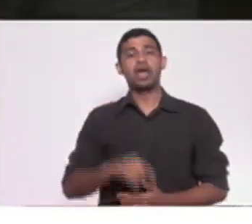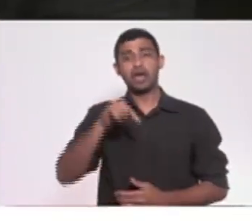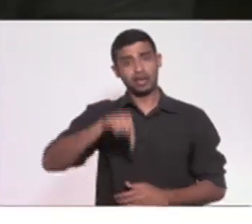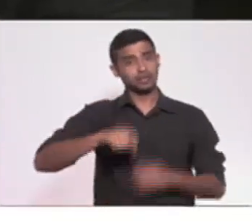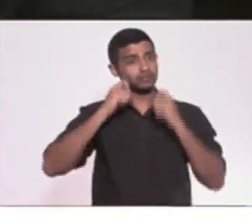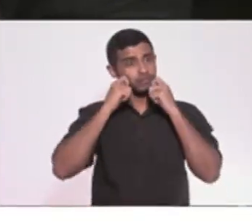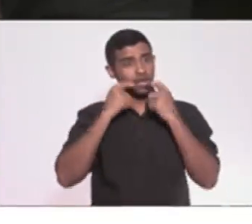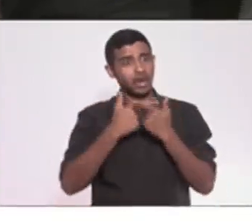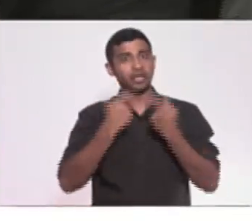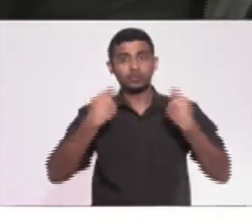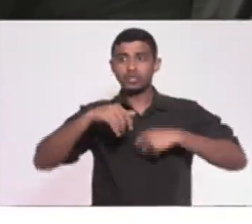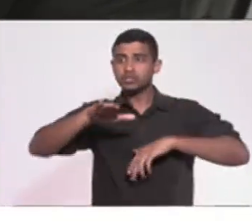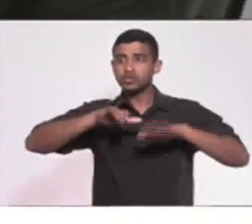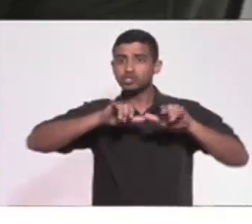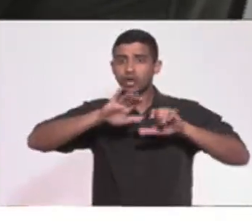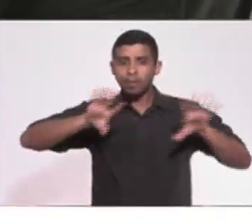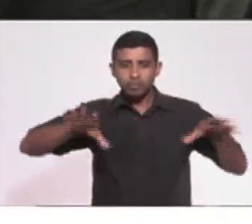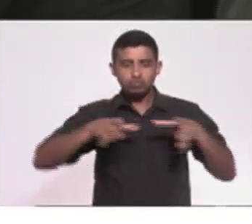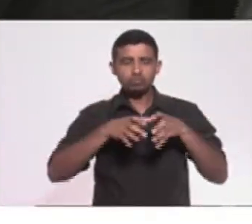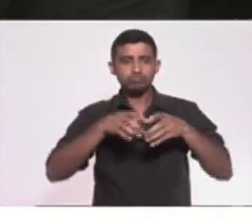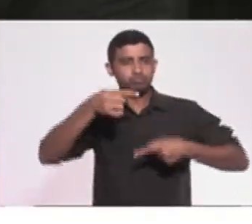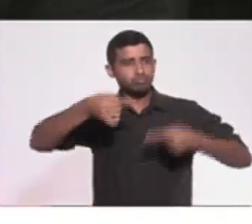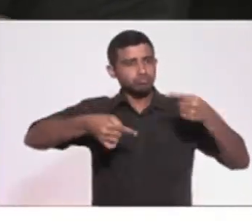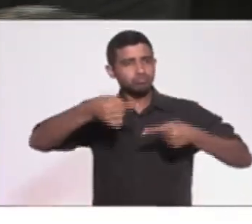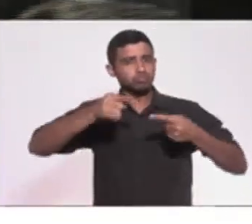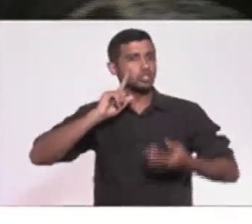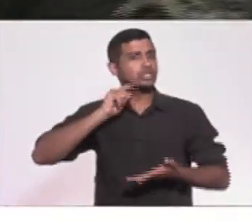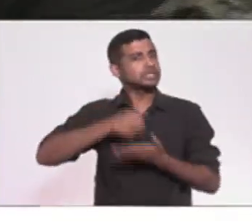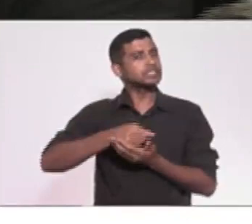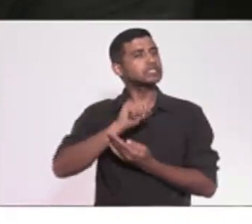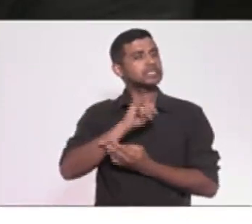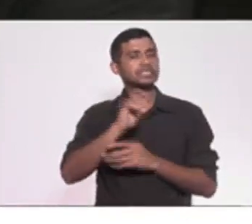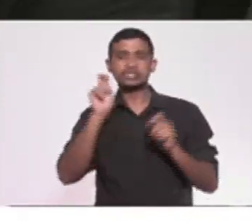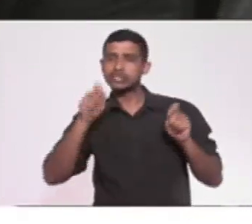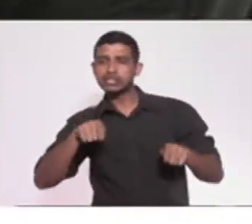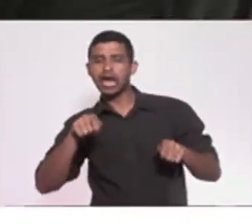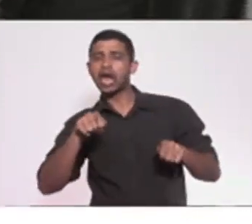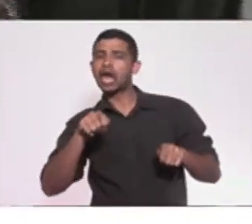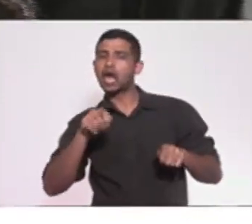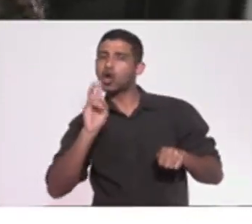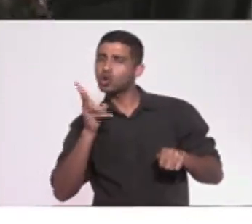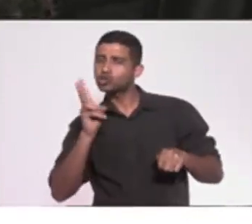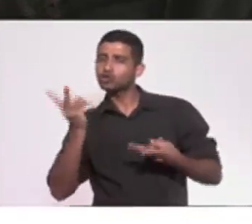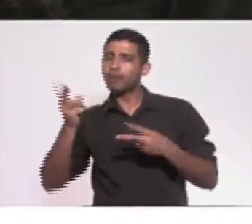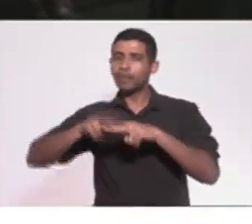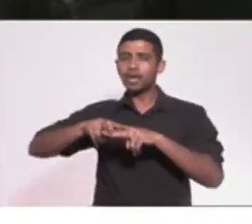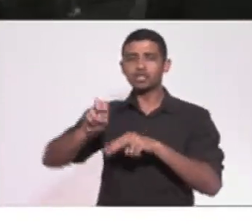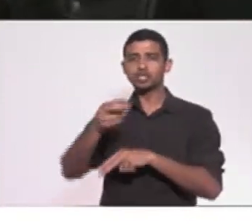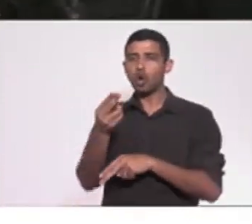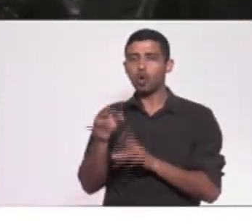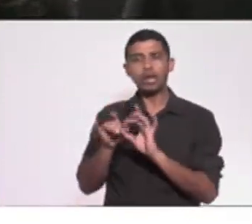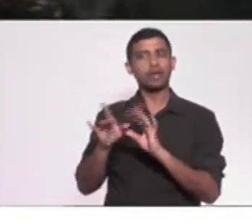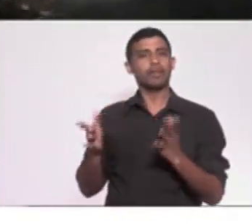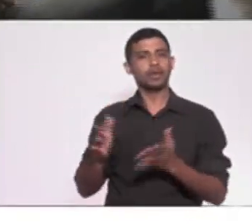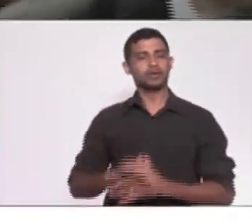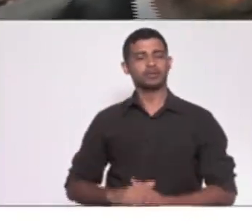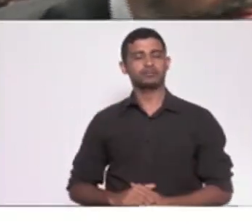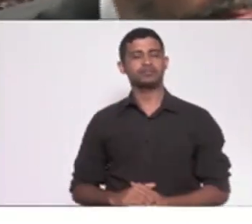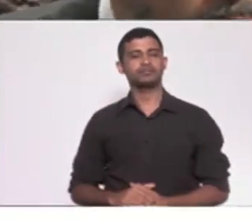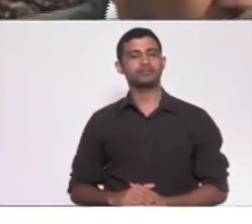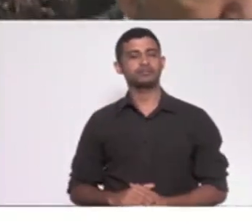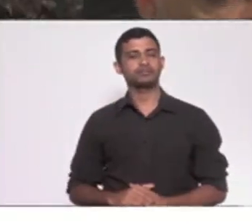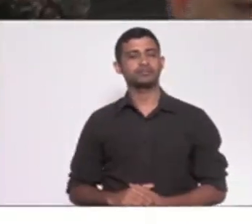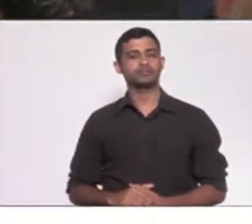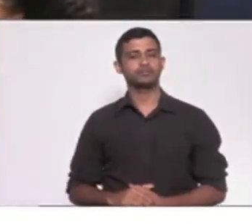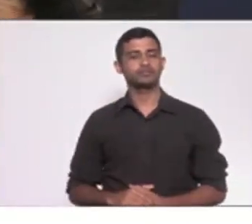ser chamado a decidir sobre a possibilidade de continuidade dessa prisão ou não. E esse princípio, esse